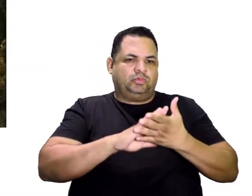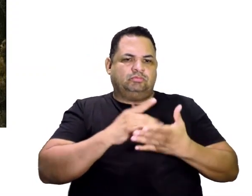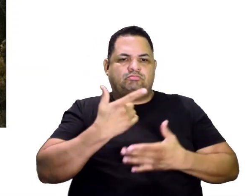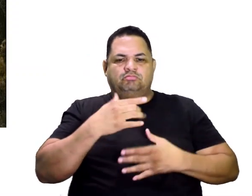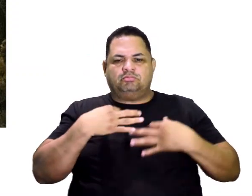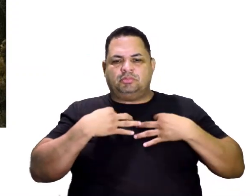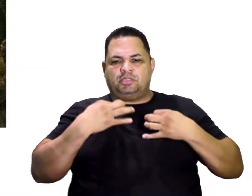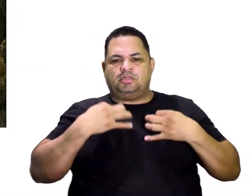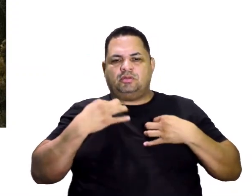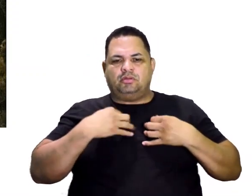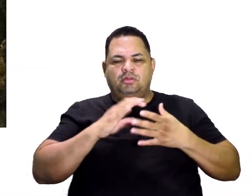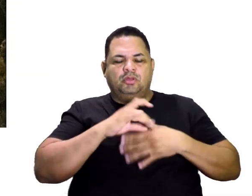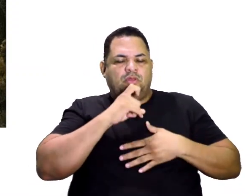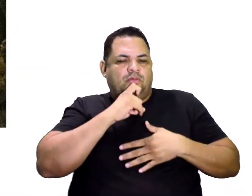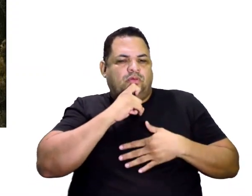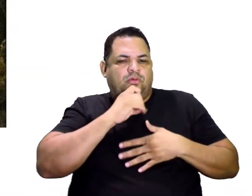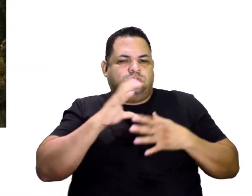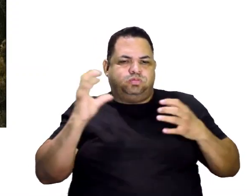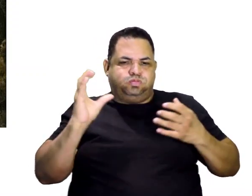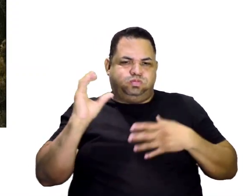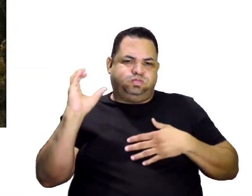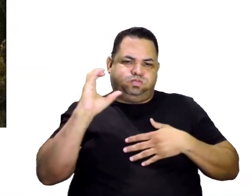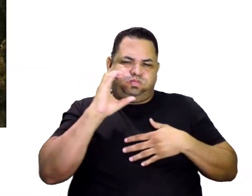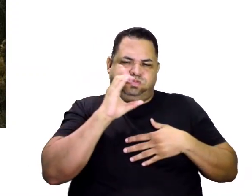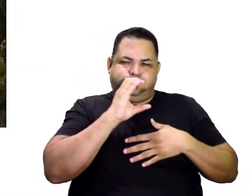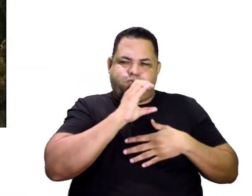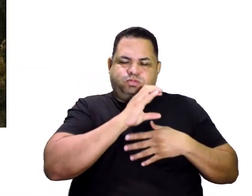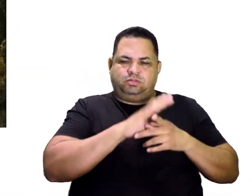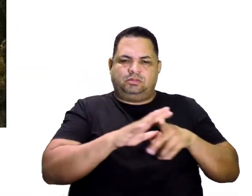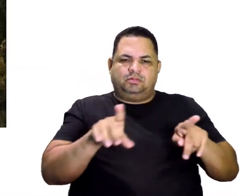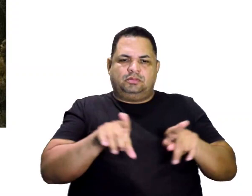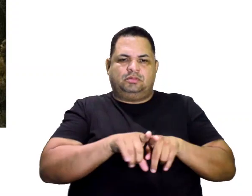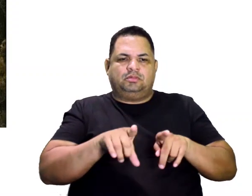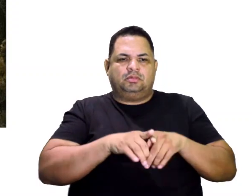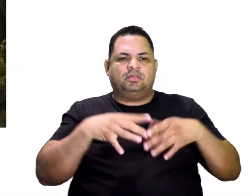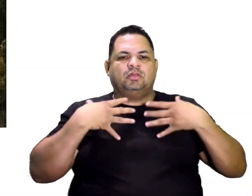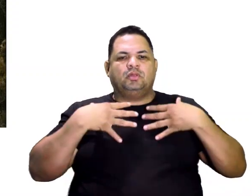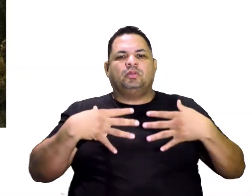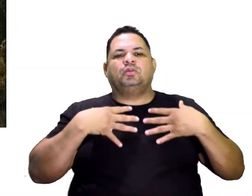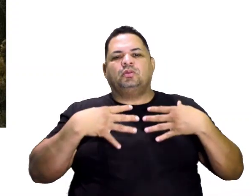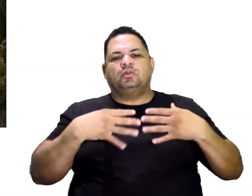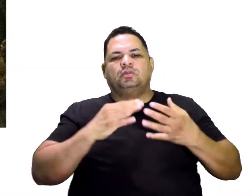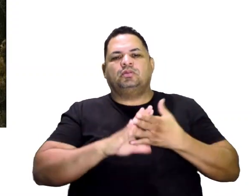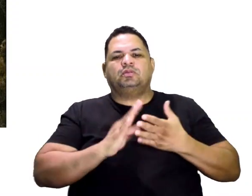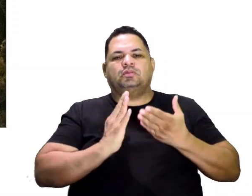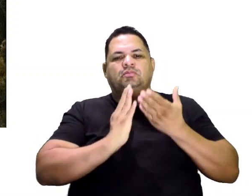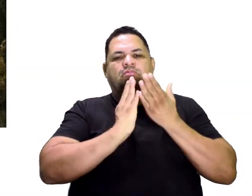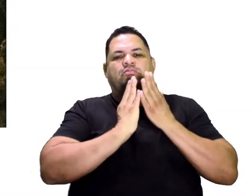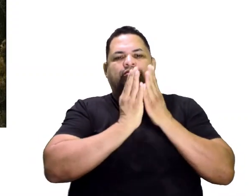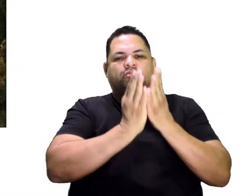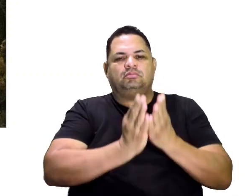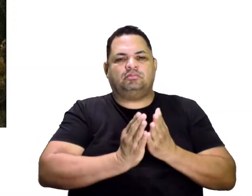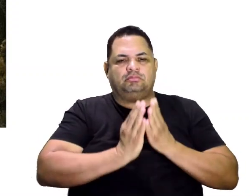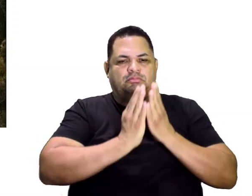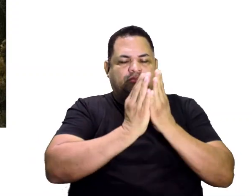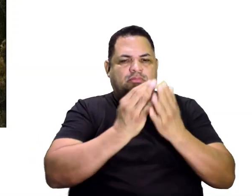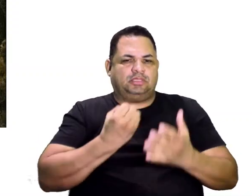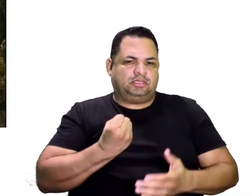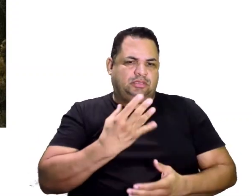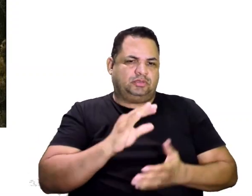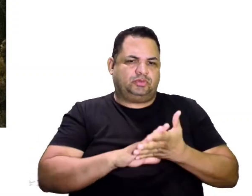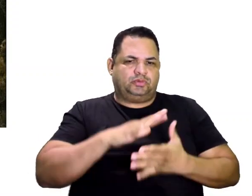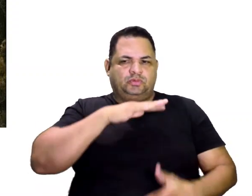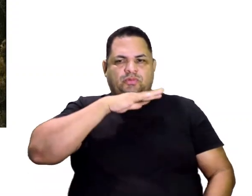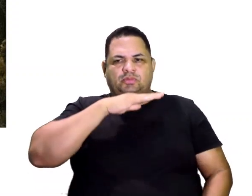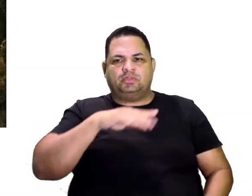desnudos, expostos ao frio, ao calor, e terríveis condições de viagem aí, os negros,